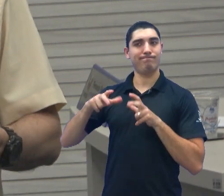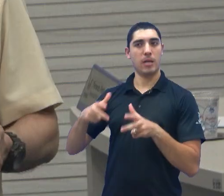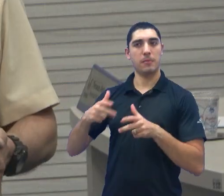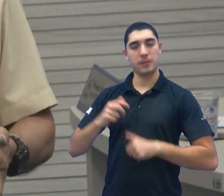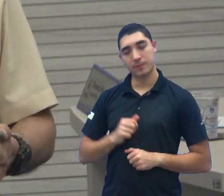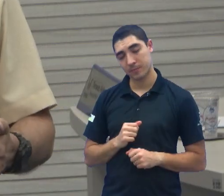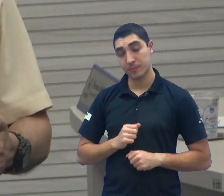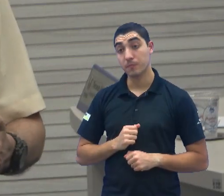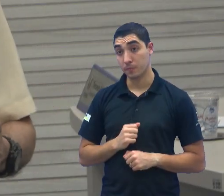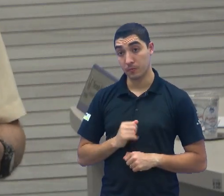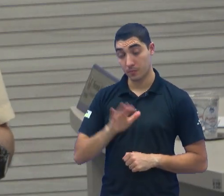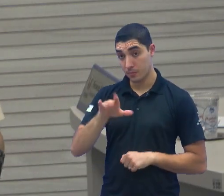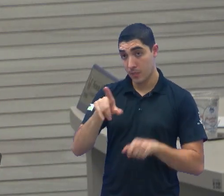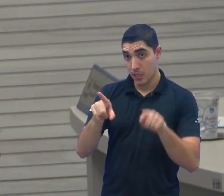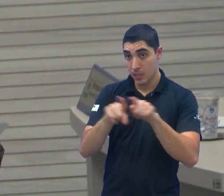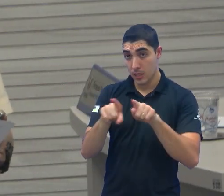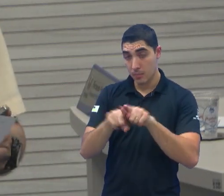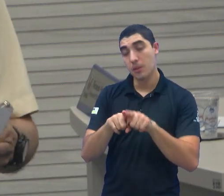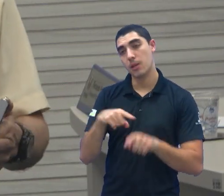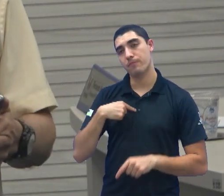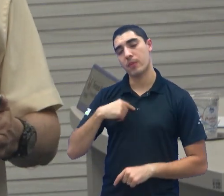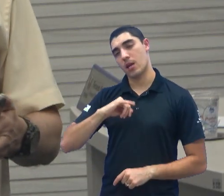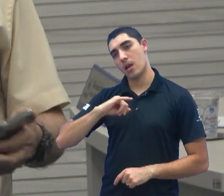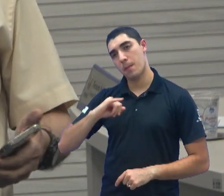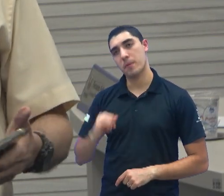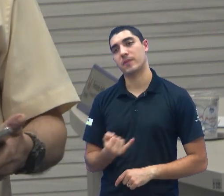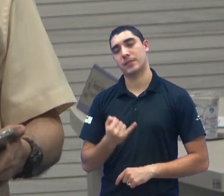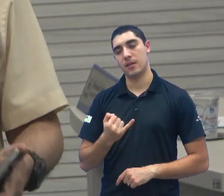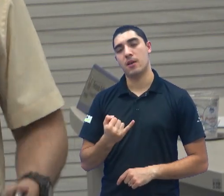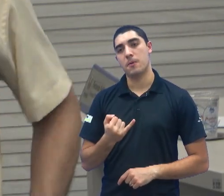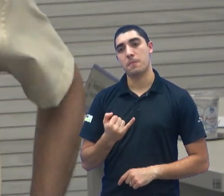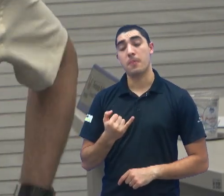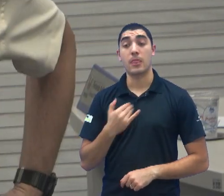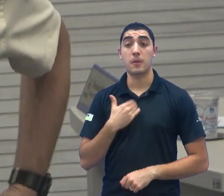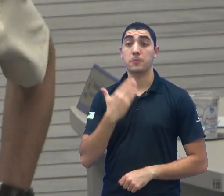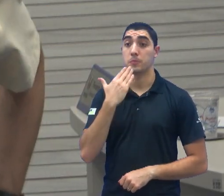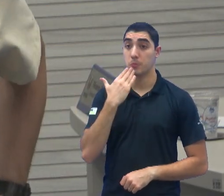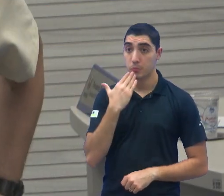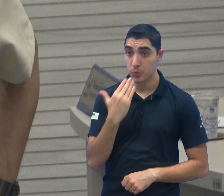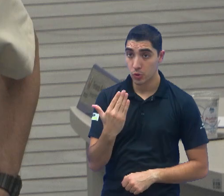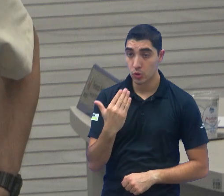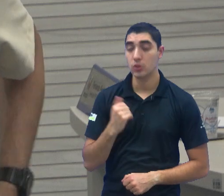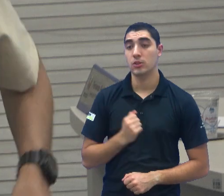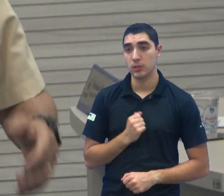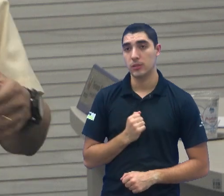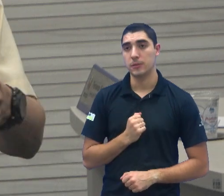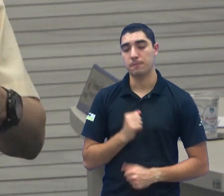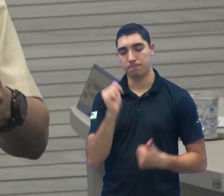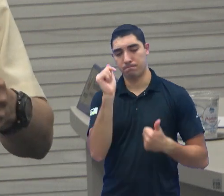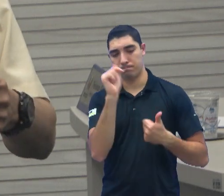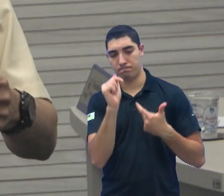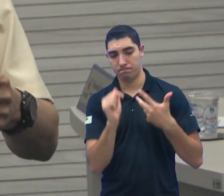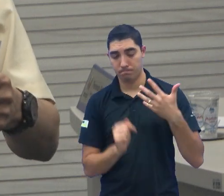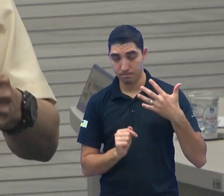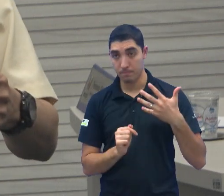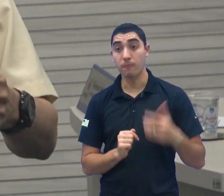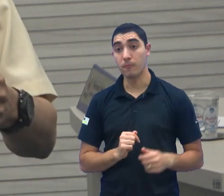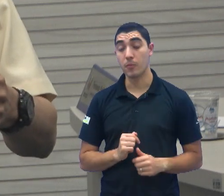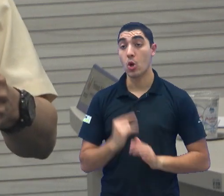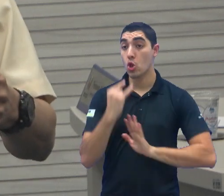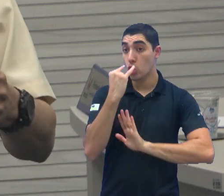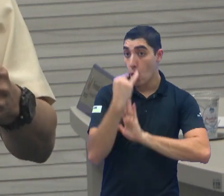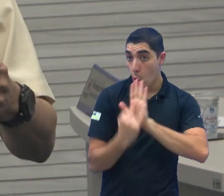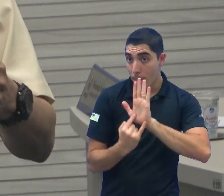Senhor presidente, também, aproveitando, gostaria de fazer os seguintes pedidos. Votação em